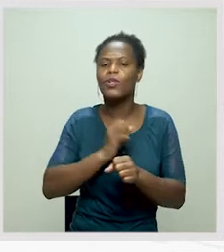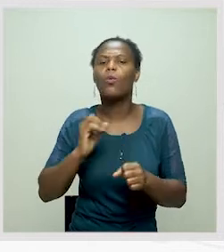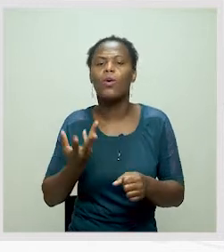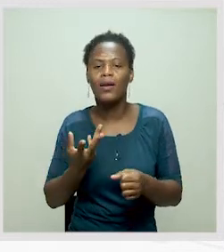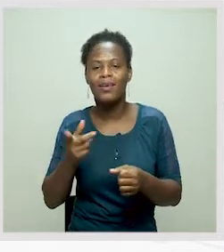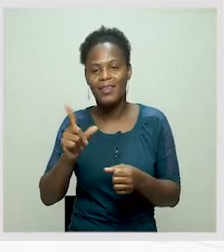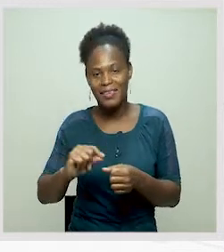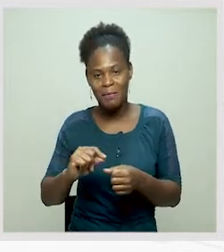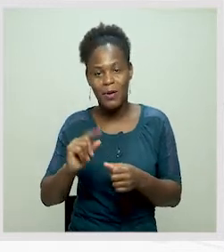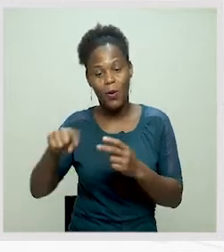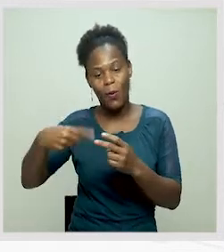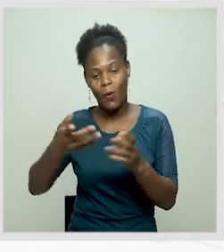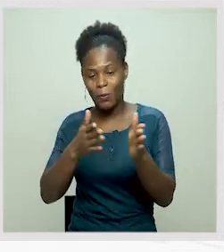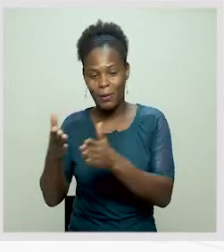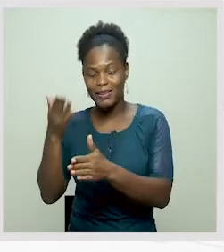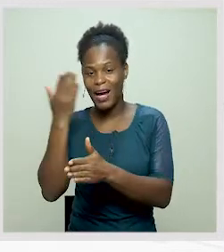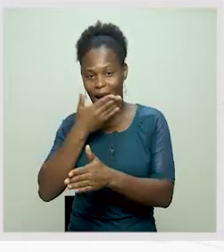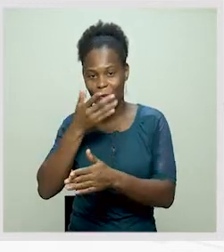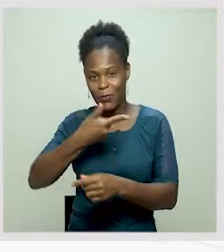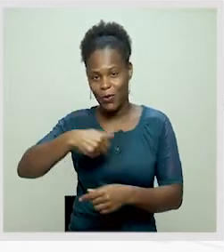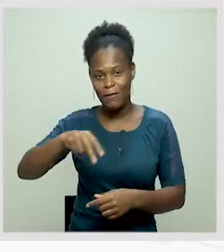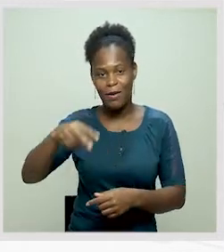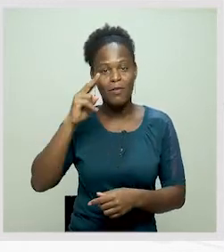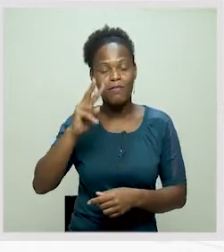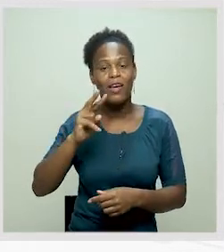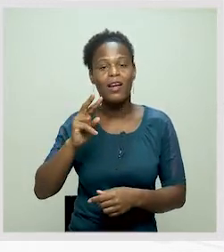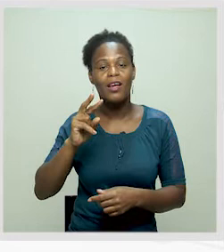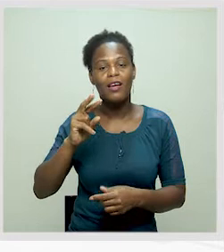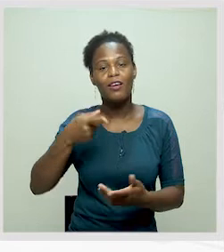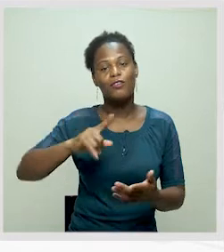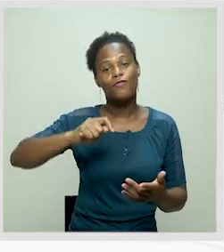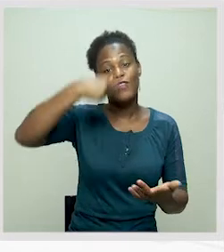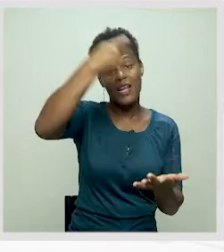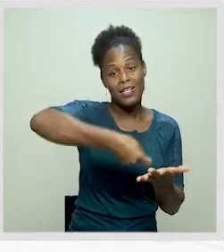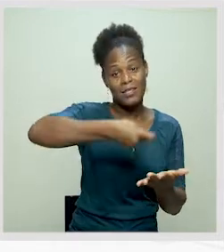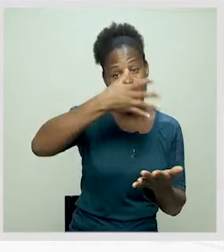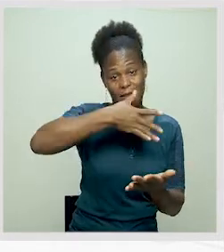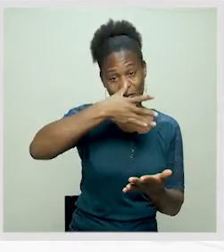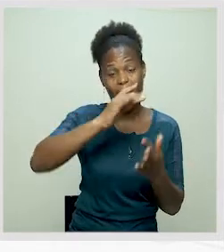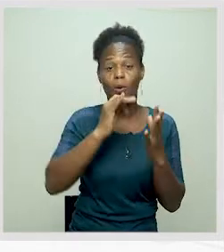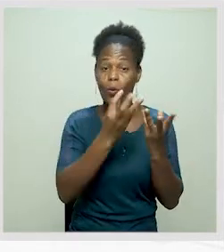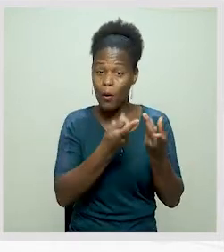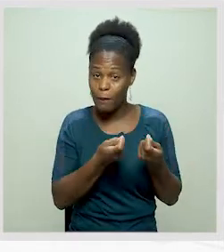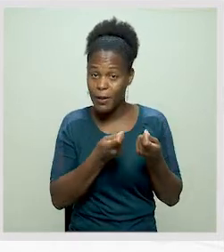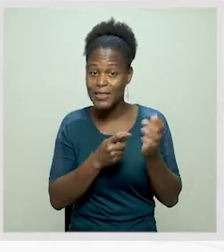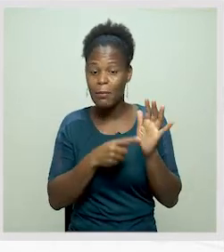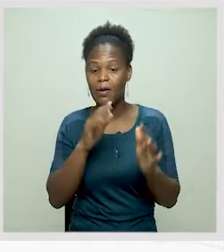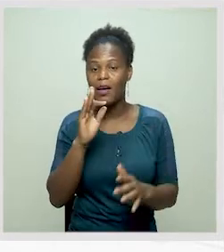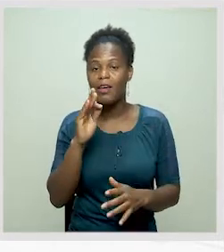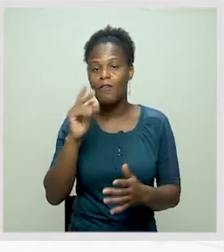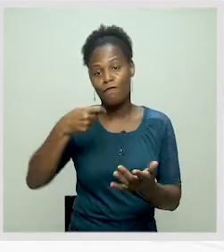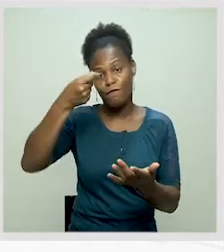investimento. E a outra parte da aula nós vamos ver o financiamento da atividade econômica, ou seja, o